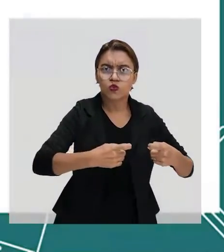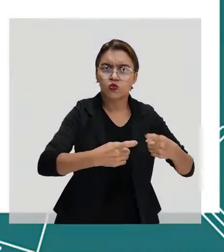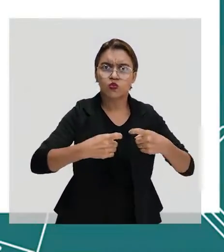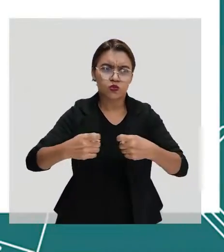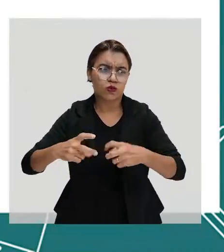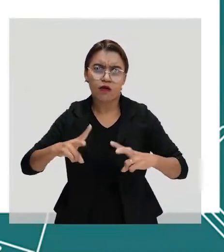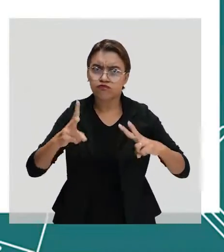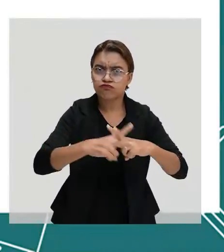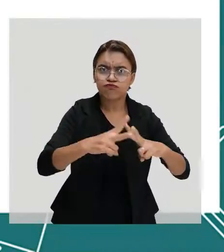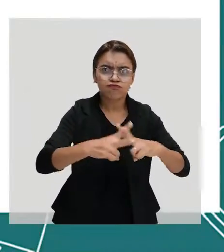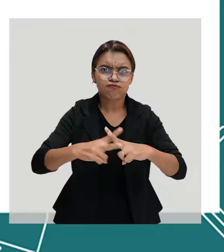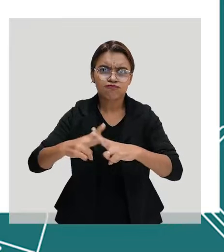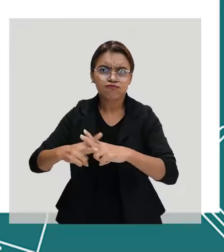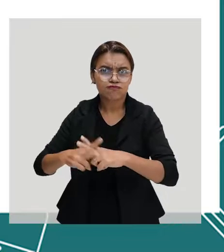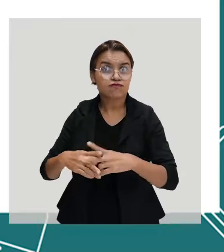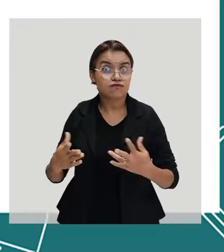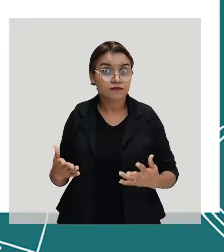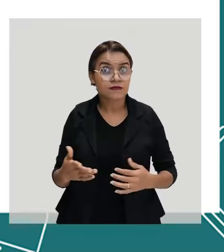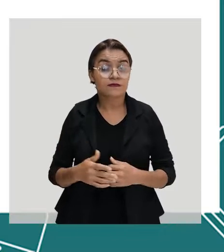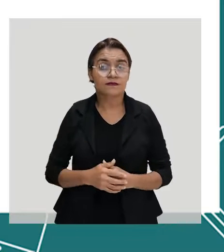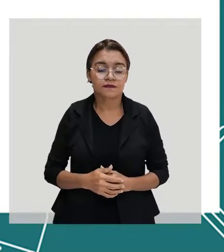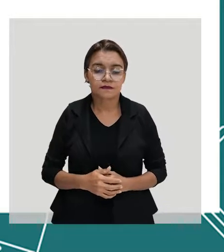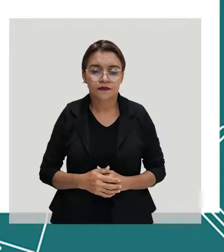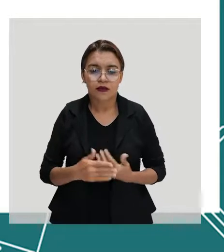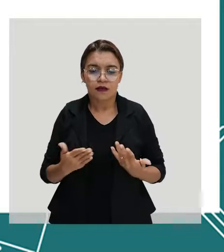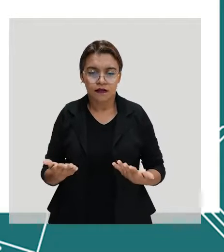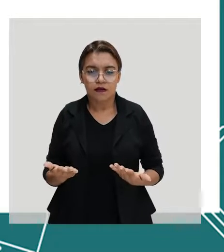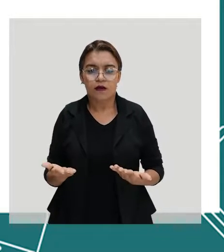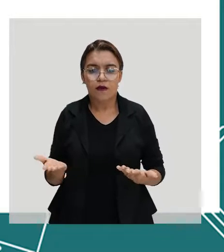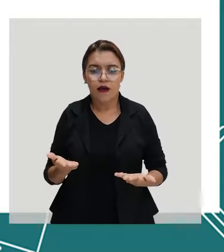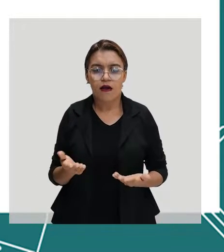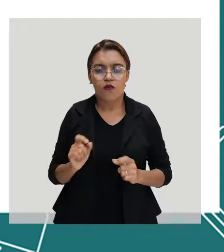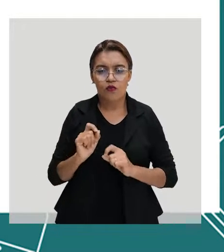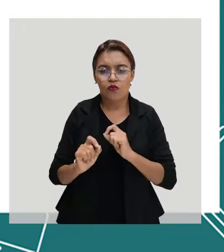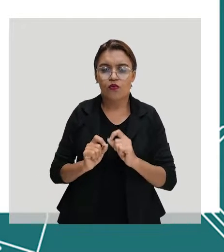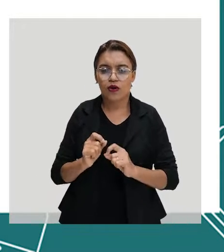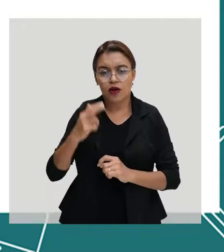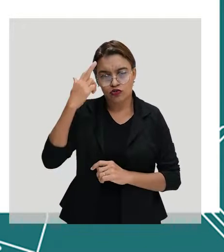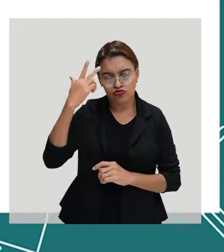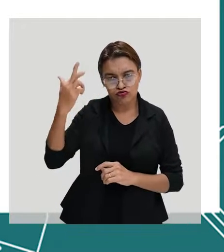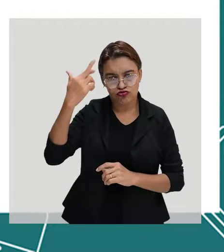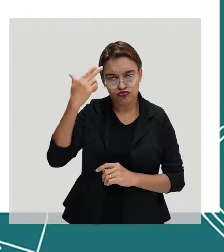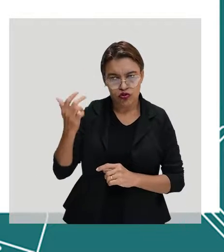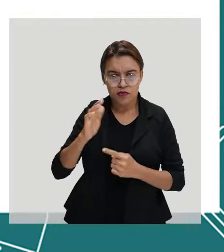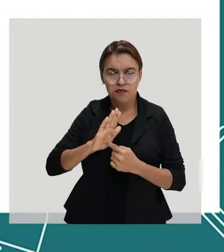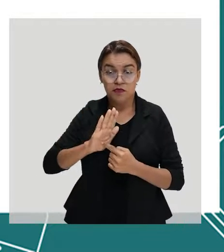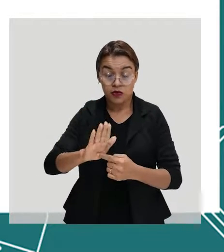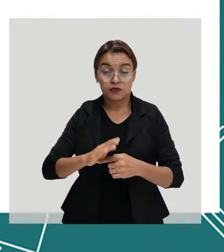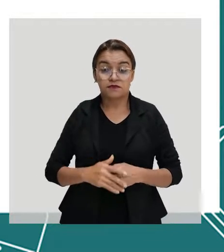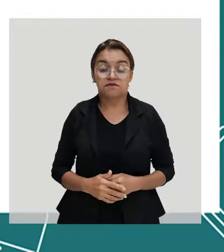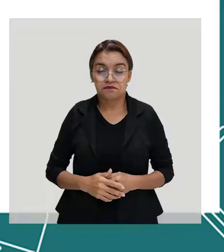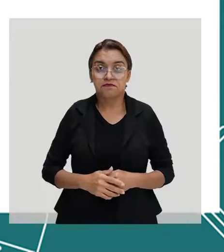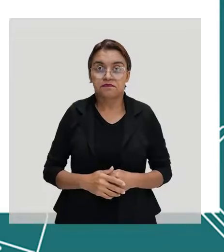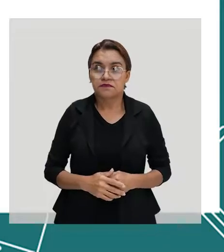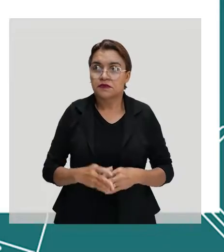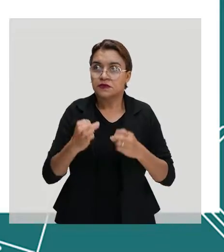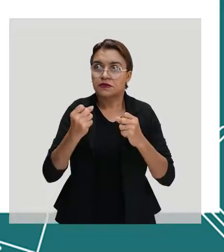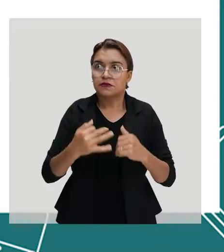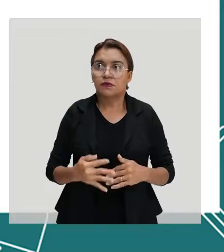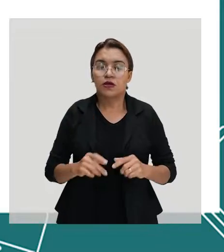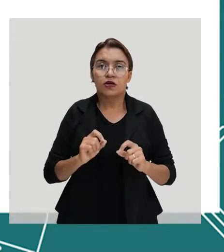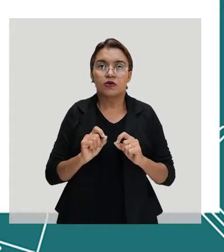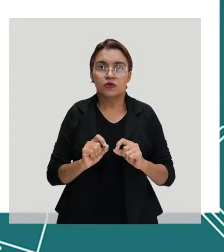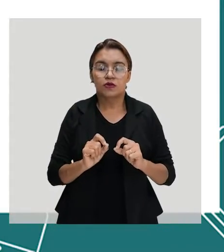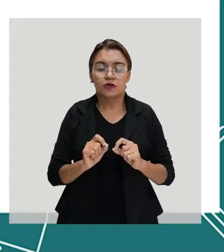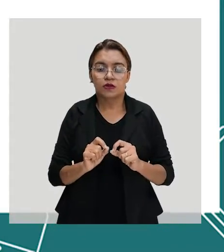no corpo a corpo bom então tem muito a ver com a questão da história e cidade aí eu falo para vocês da questão